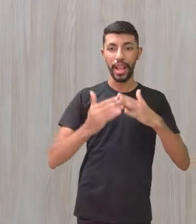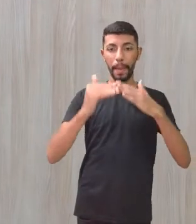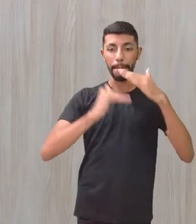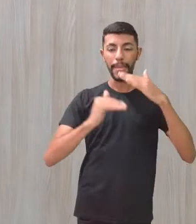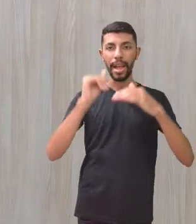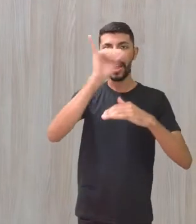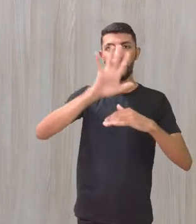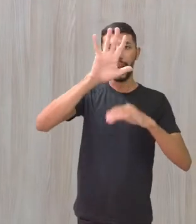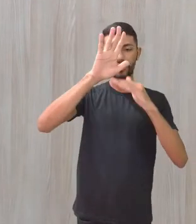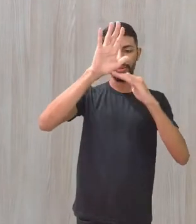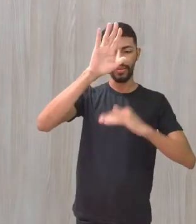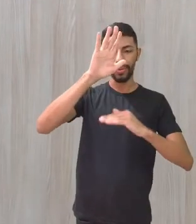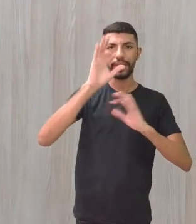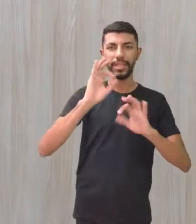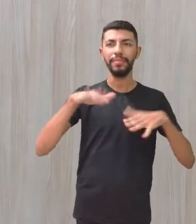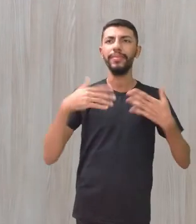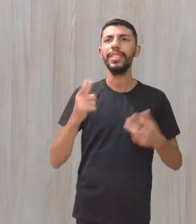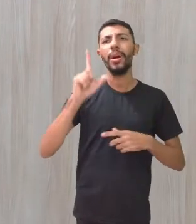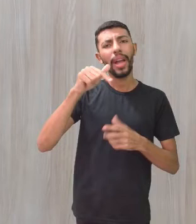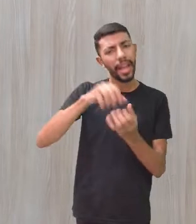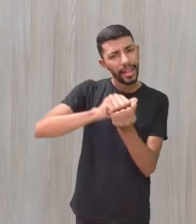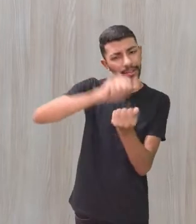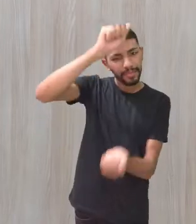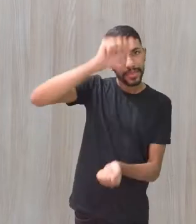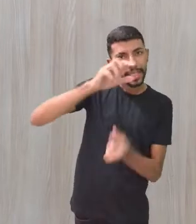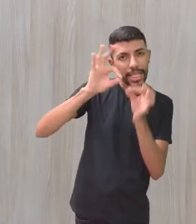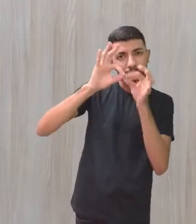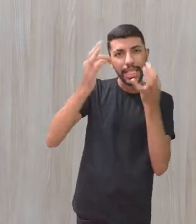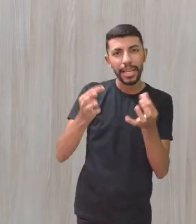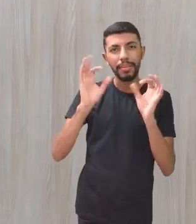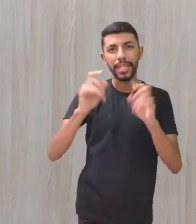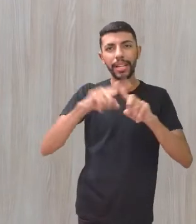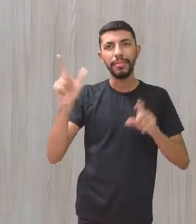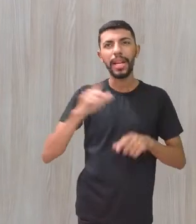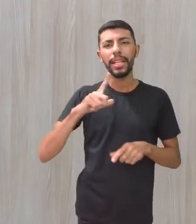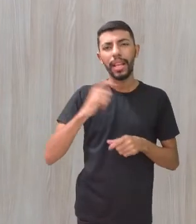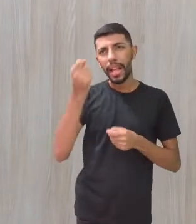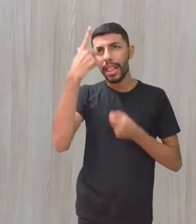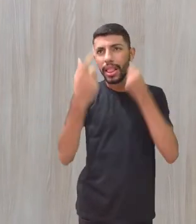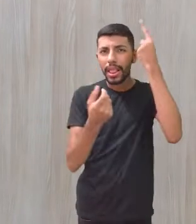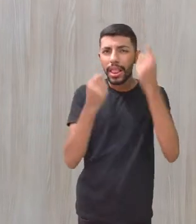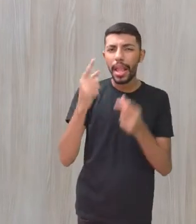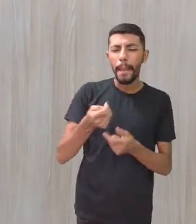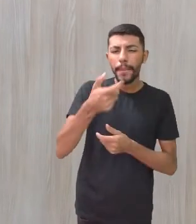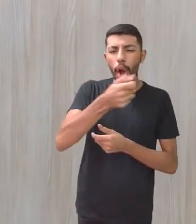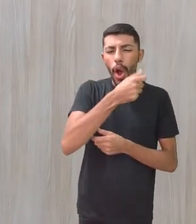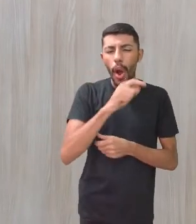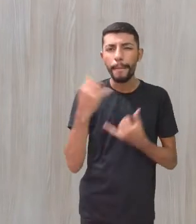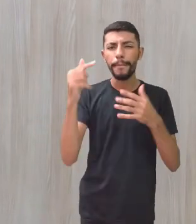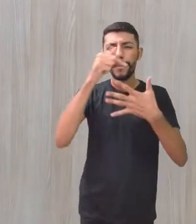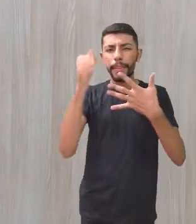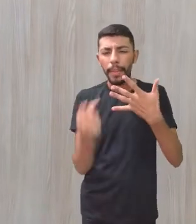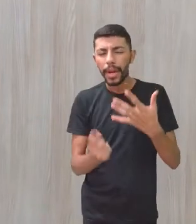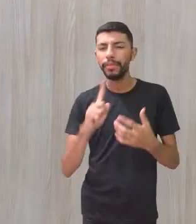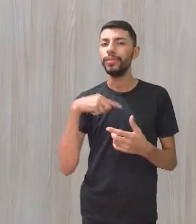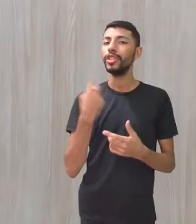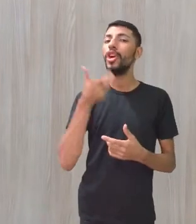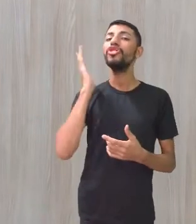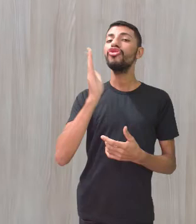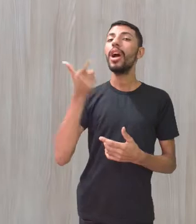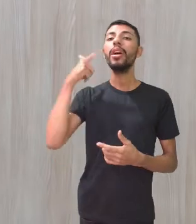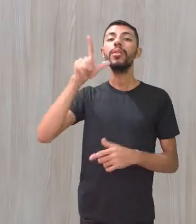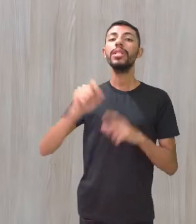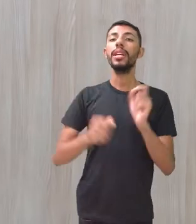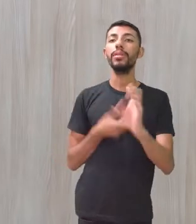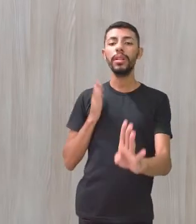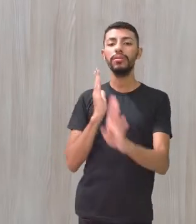Então, é um cartaz bem simples, mas que em poucas ideias, poucas informações, poucos elementos, a gente já consegue desvendar